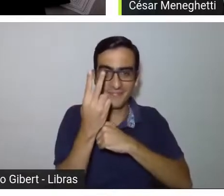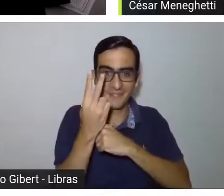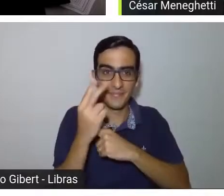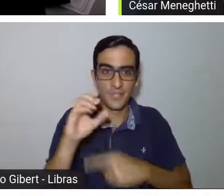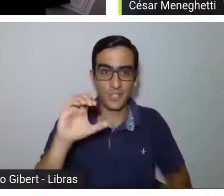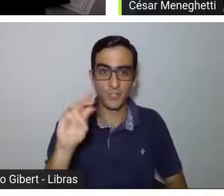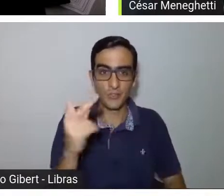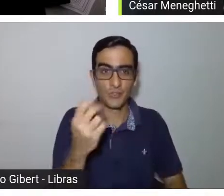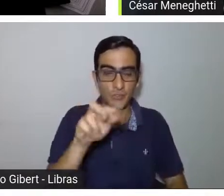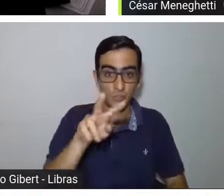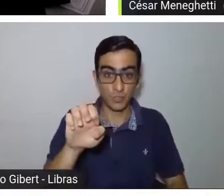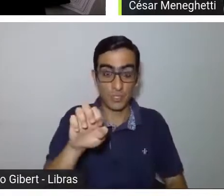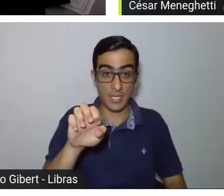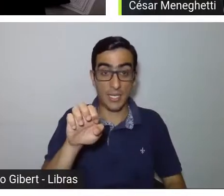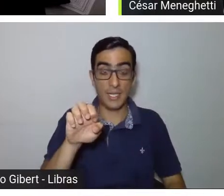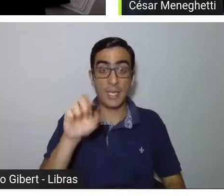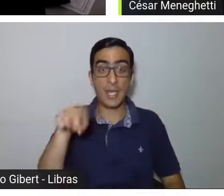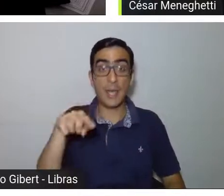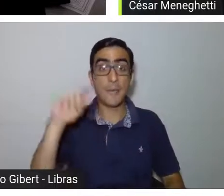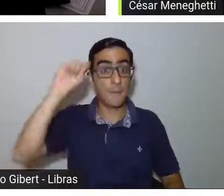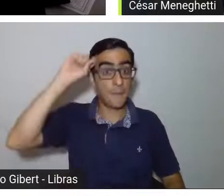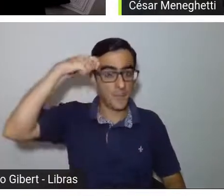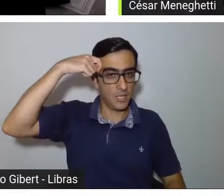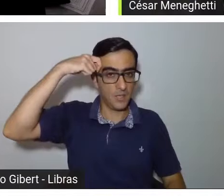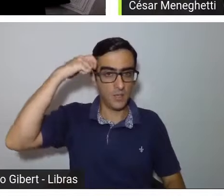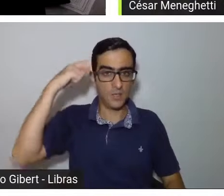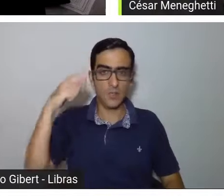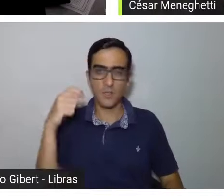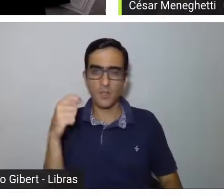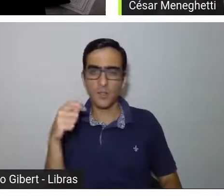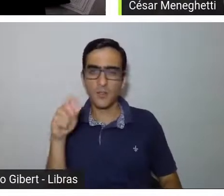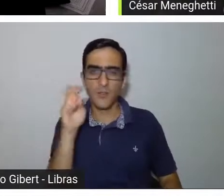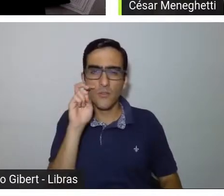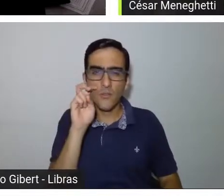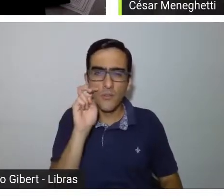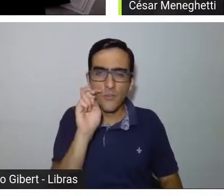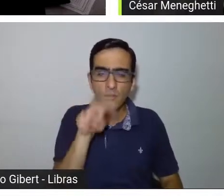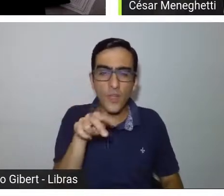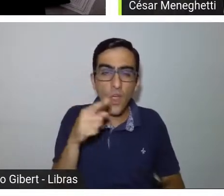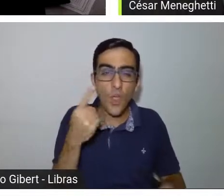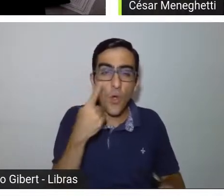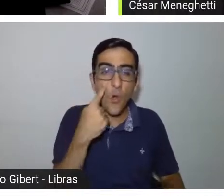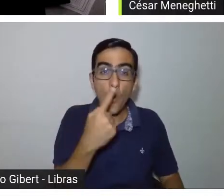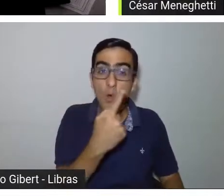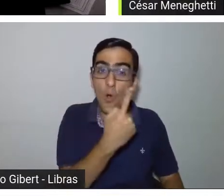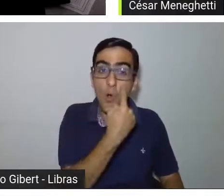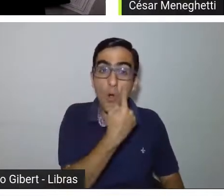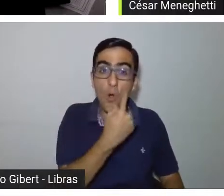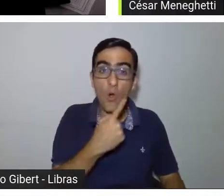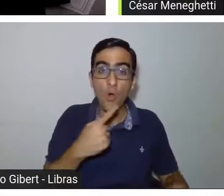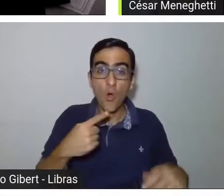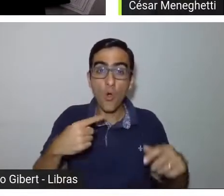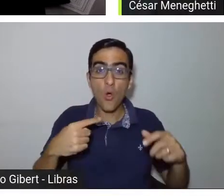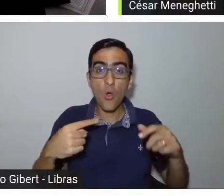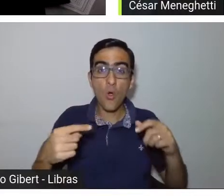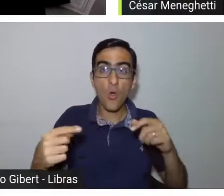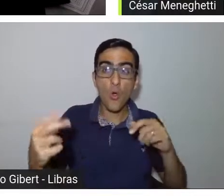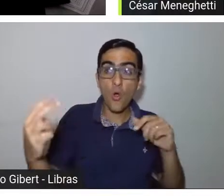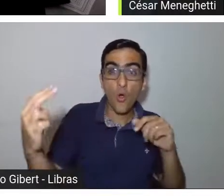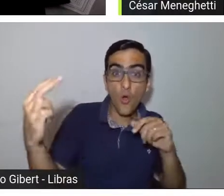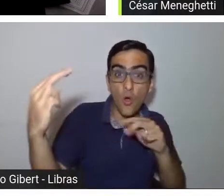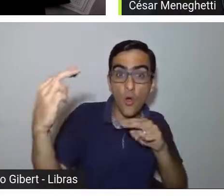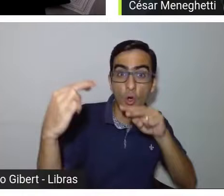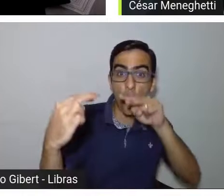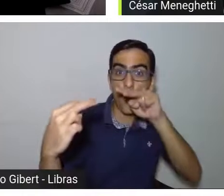xale preto. E dava para ver, entrever em seus olhos no meio disso. Nos